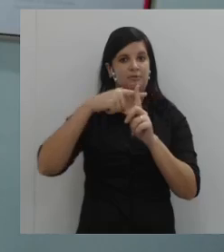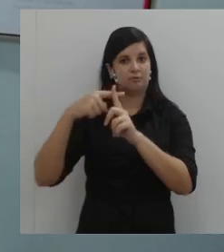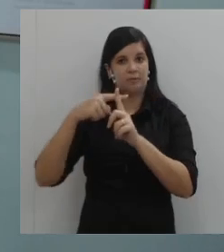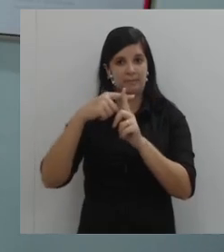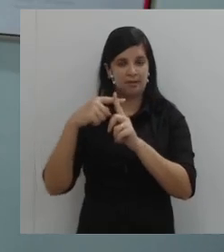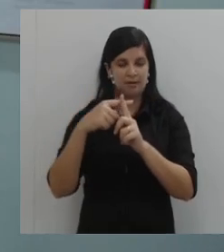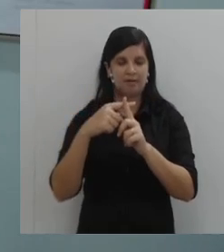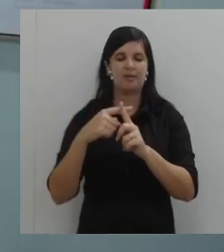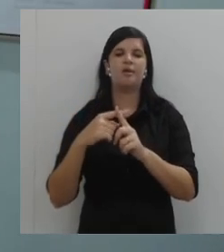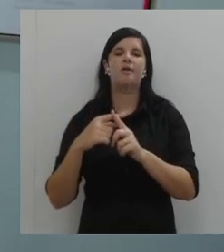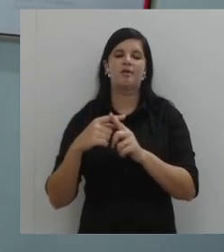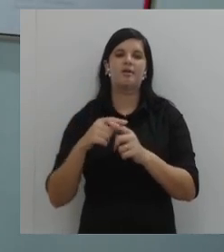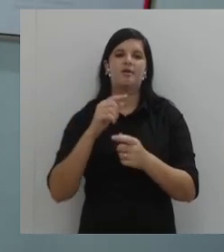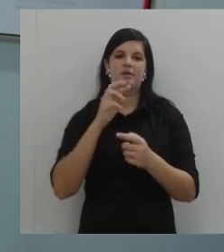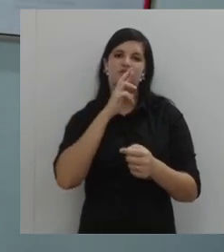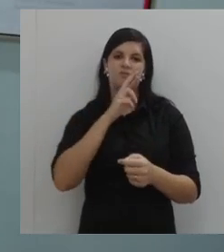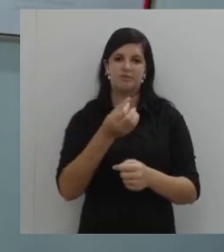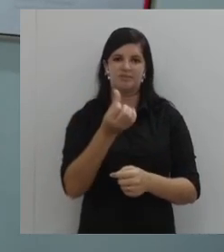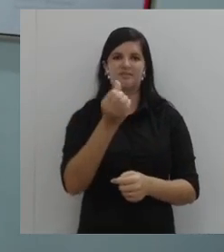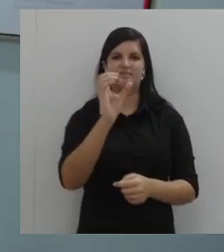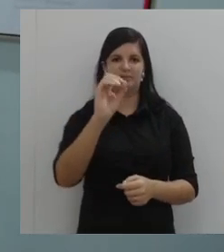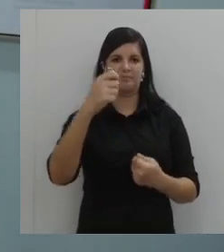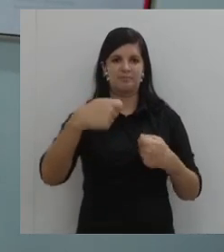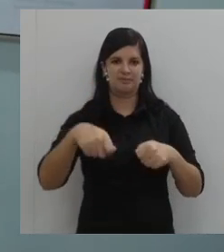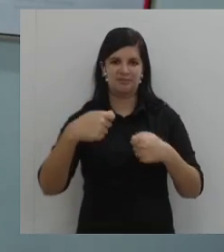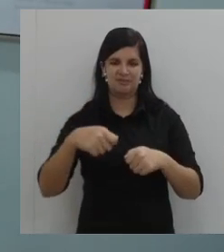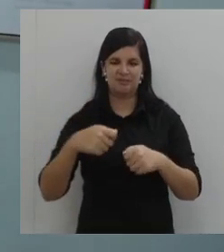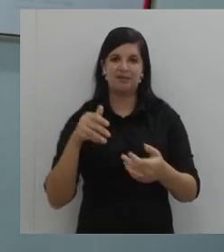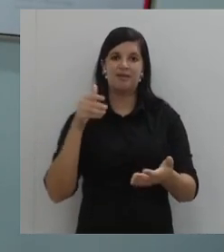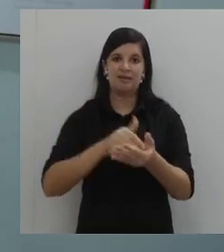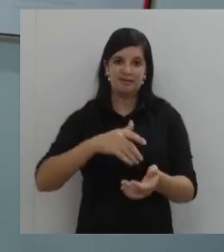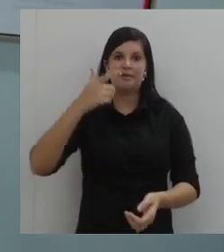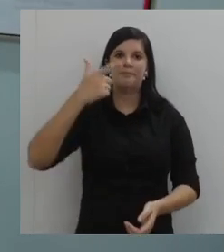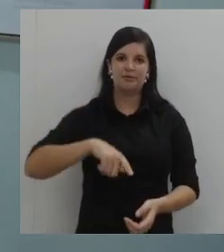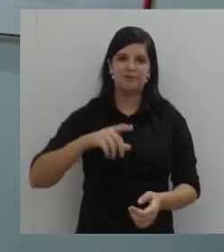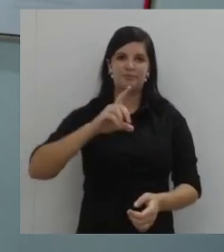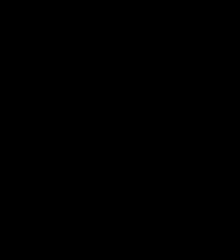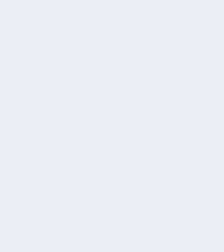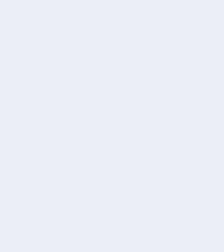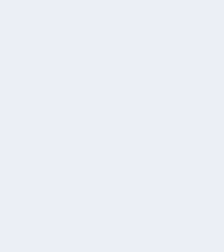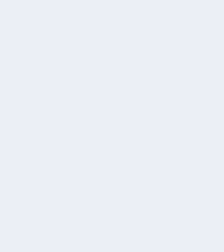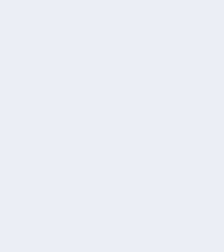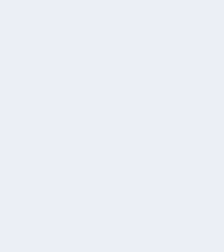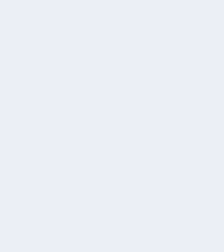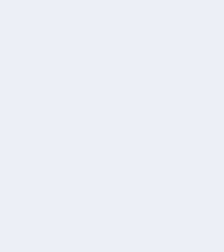mais a quantidade de adultos tem que dar 60. Beleza? Até a próxima, se Deus quiser.